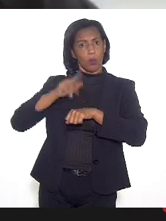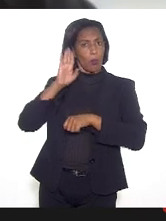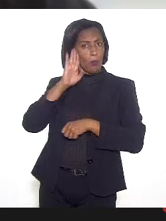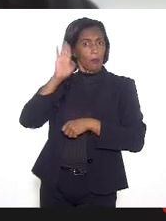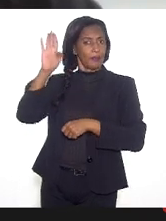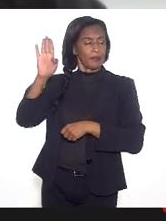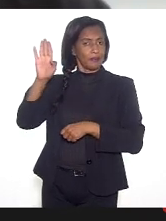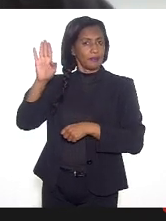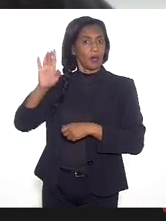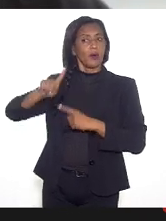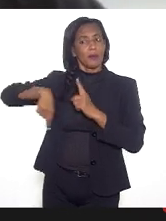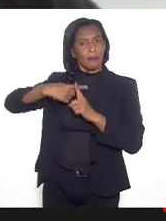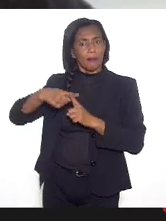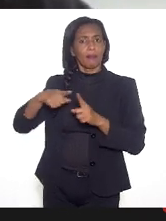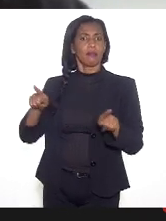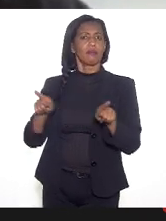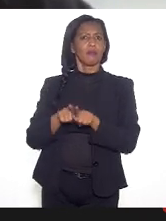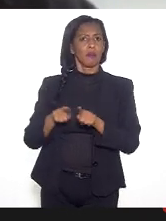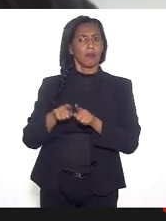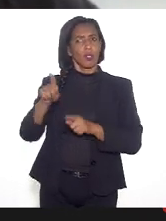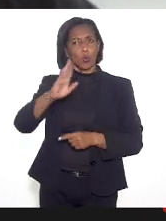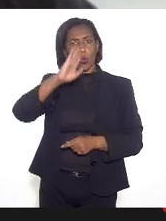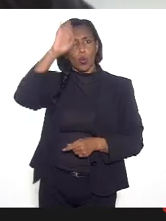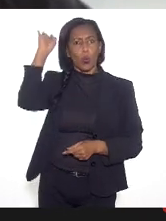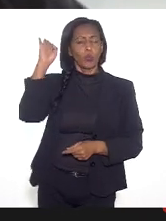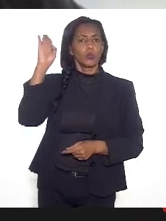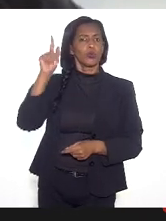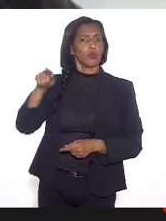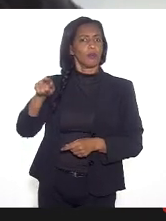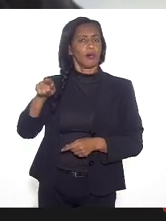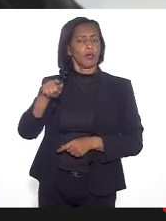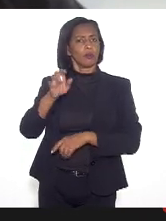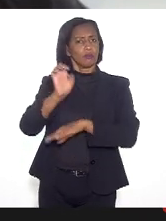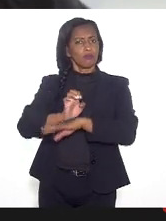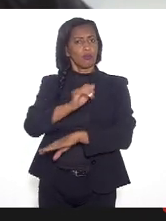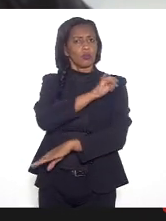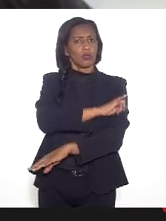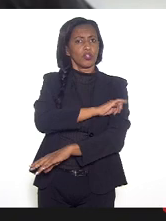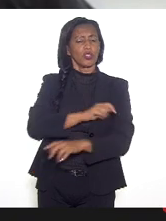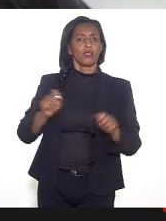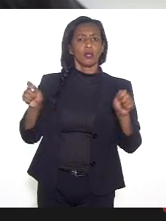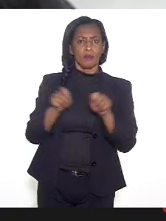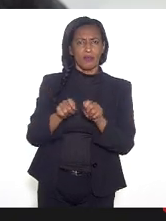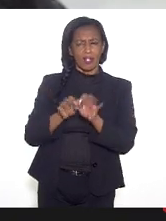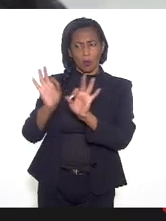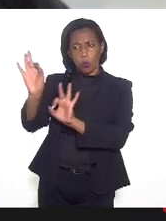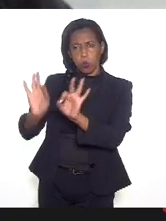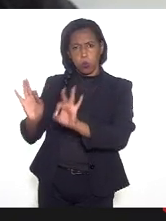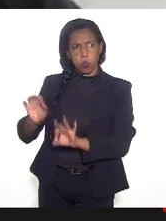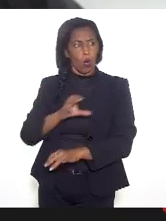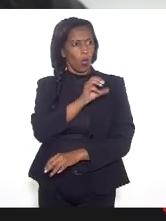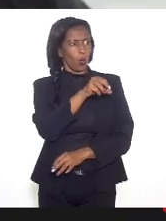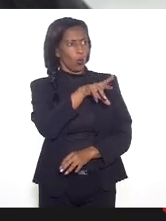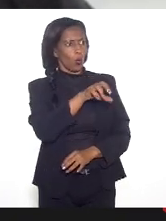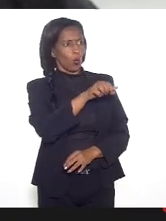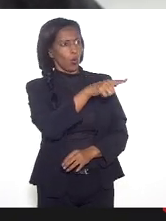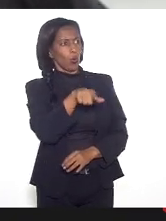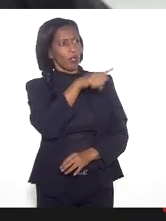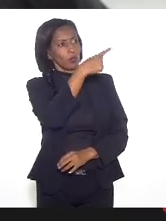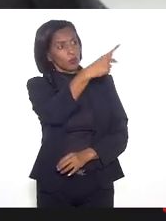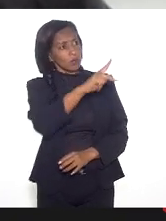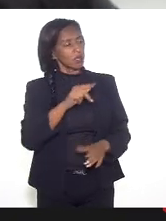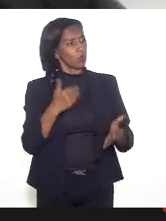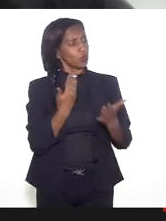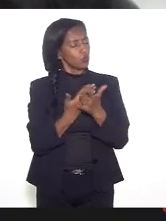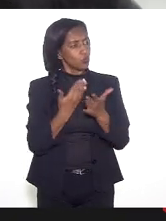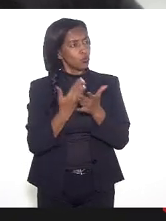prioridade, e mais do que isso, que o Corpo de Bombeiros Militar do Estado do Rio de Janeiro também faça e apresente, Coronel Polito, aqui o seu estudo,